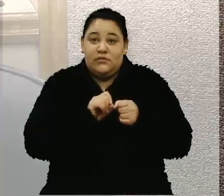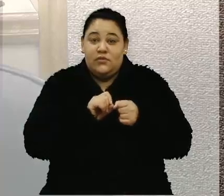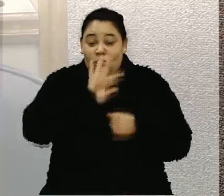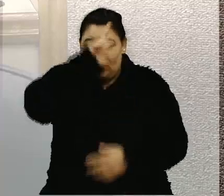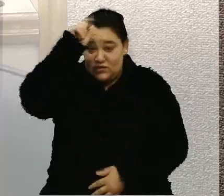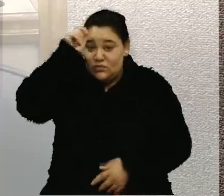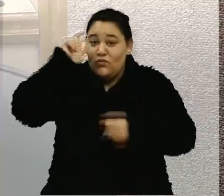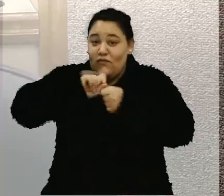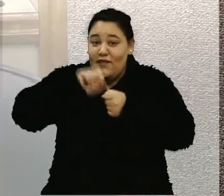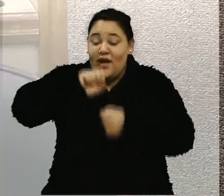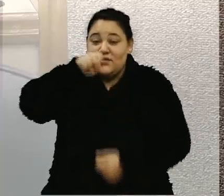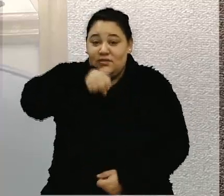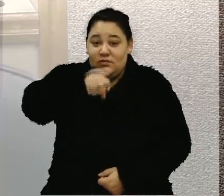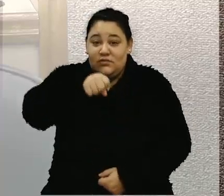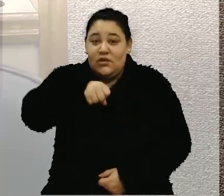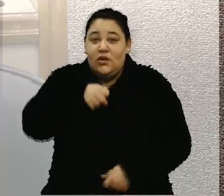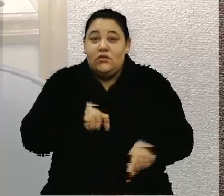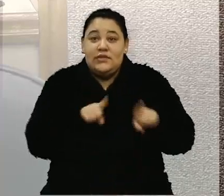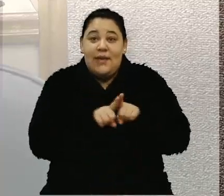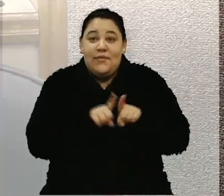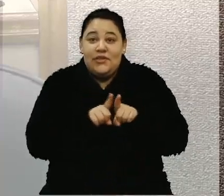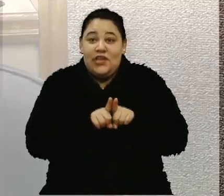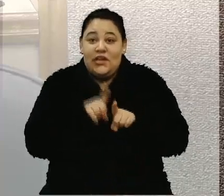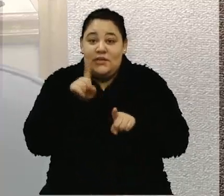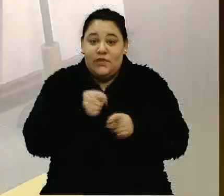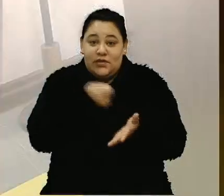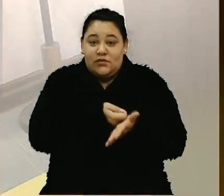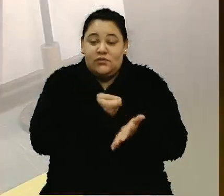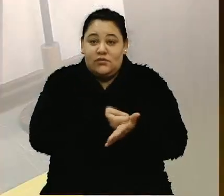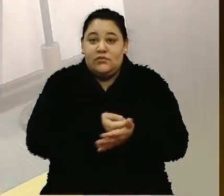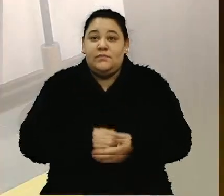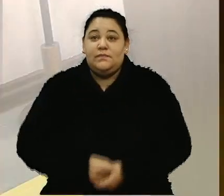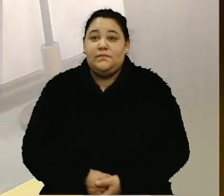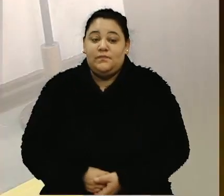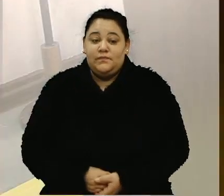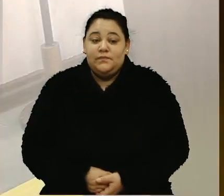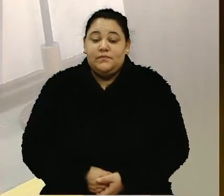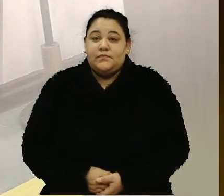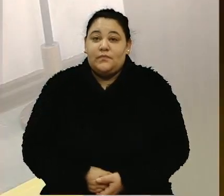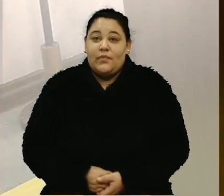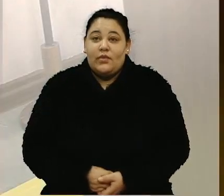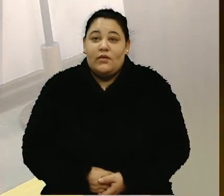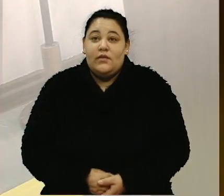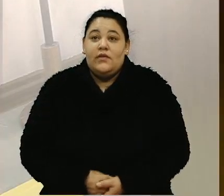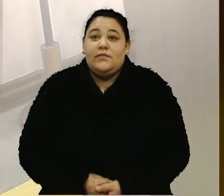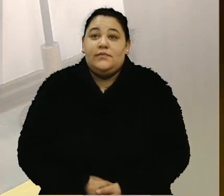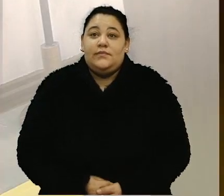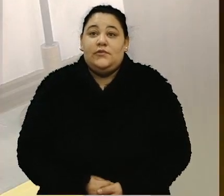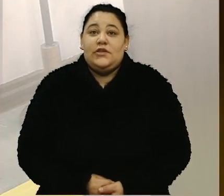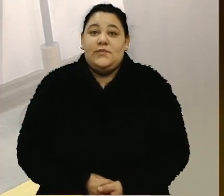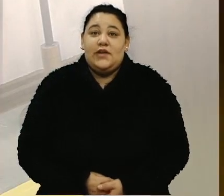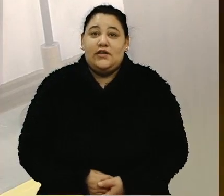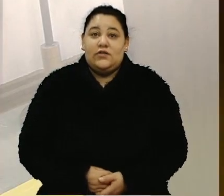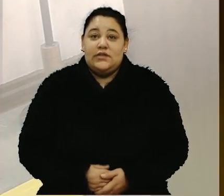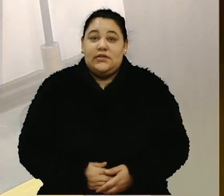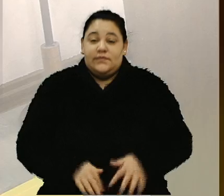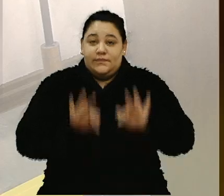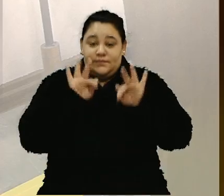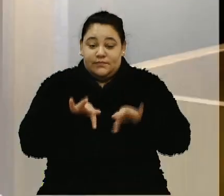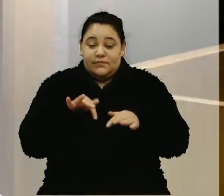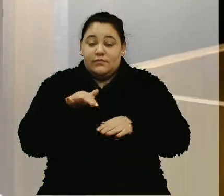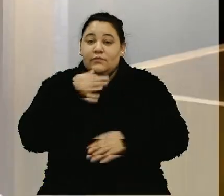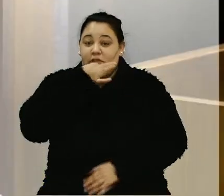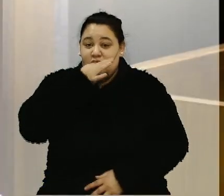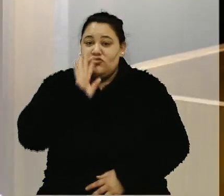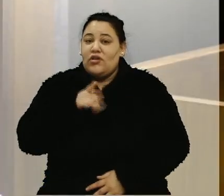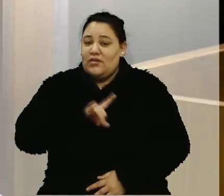fazendo muito além da sua obrigação. Era isso. E para concluir, eu quero dizer que Caxias do Sul já passou por uma experiência muito